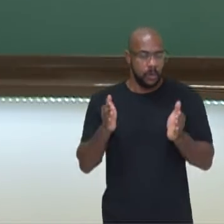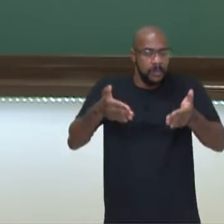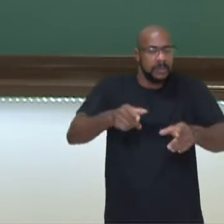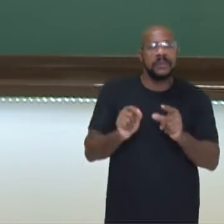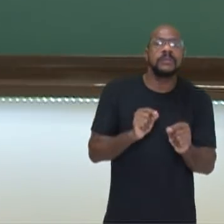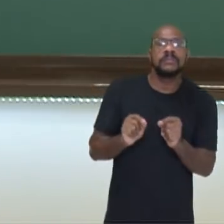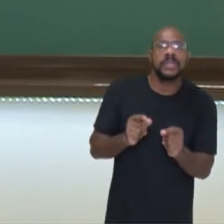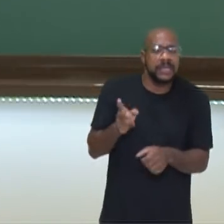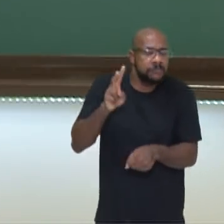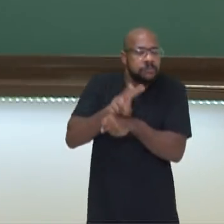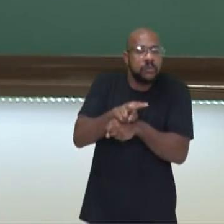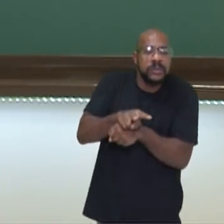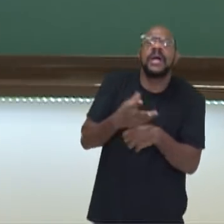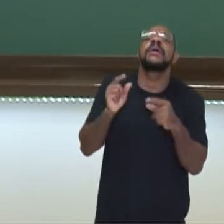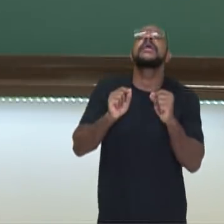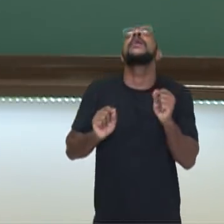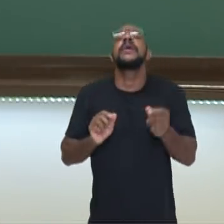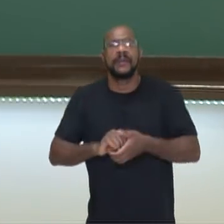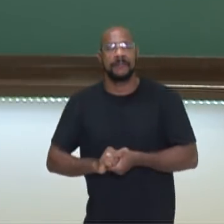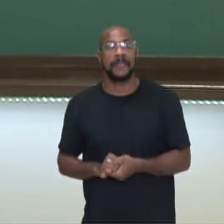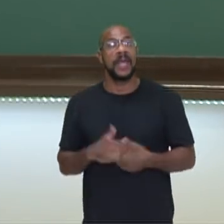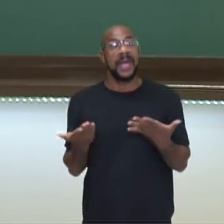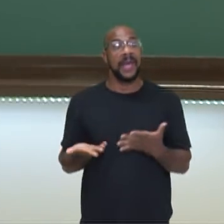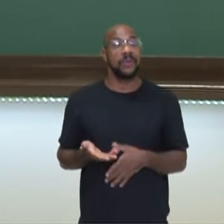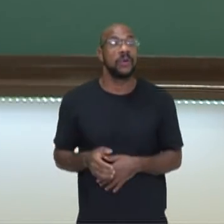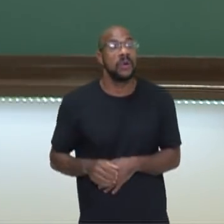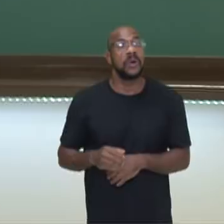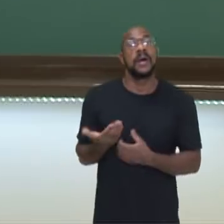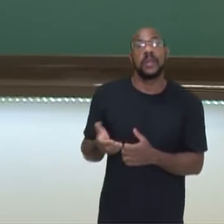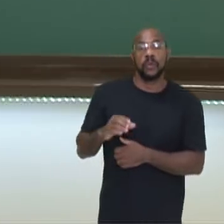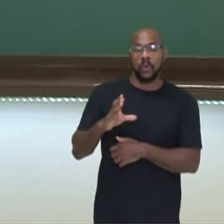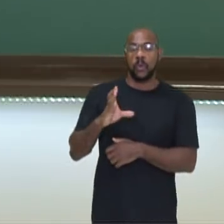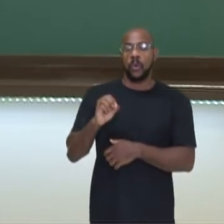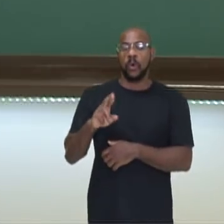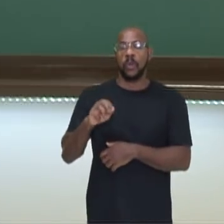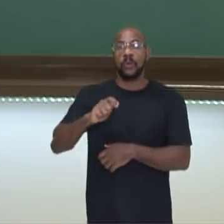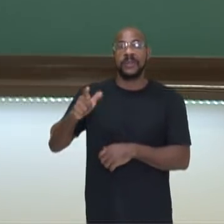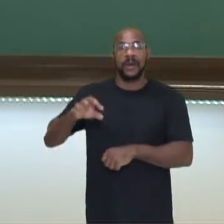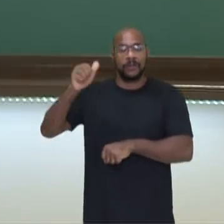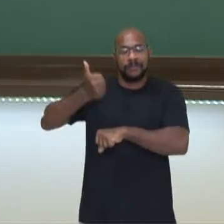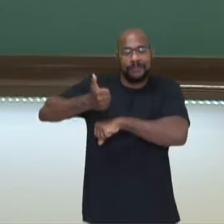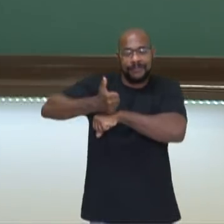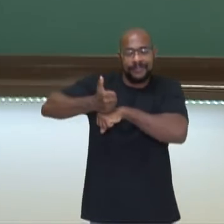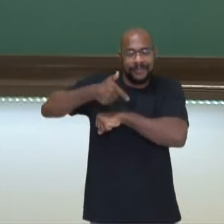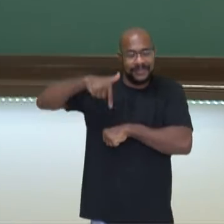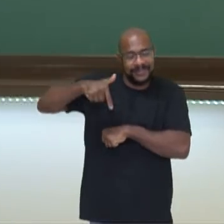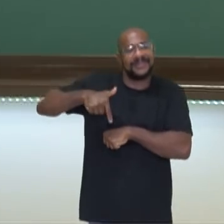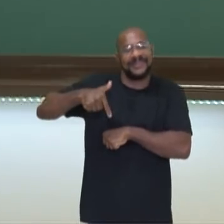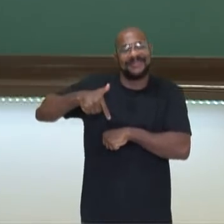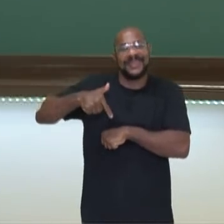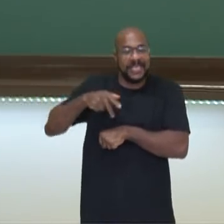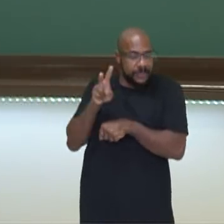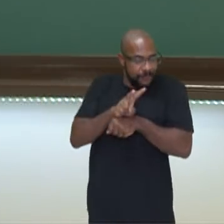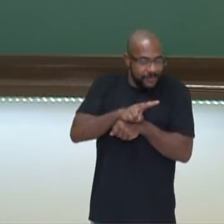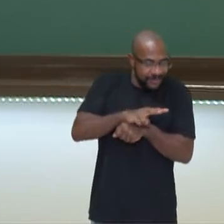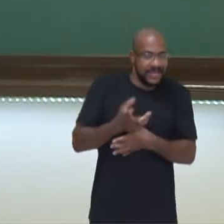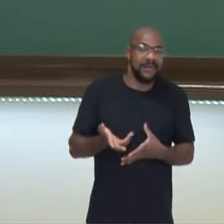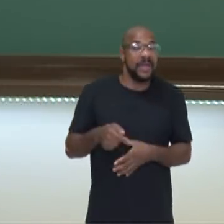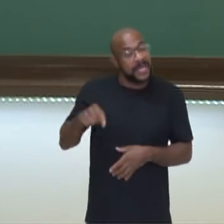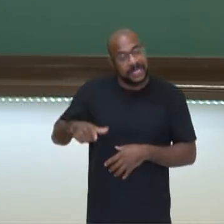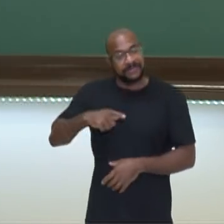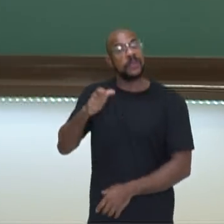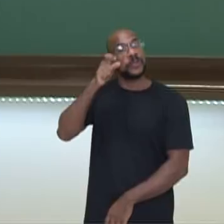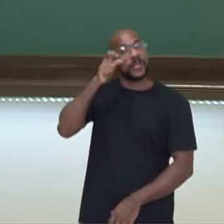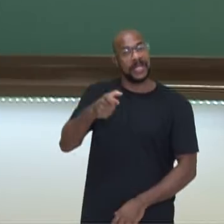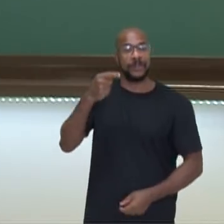o andamento da eleição era o coronel local da região. Sim, justamente esse que tinha interesses políticos e